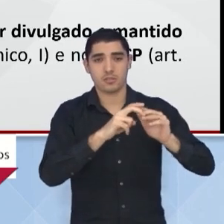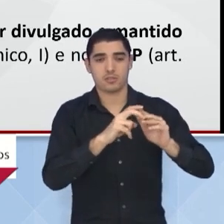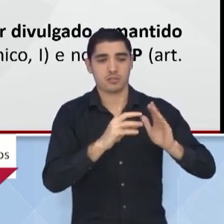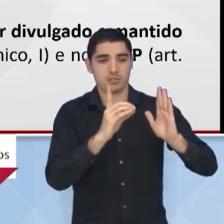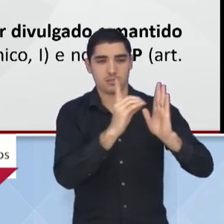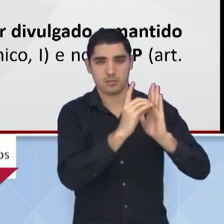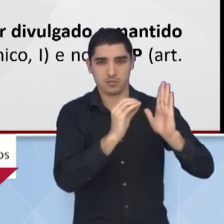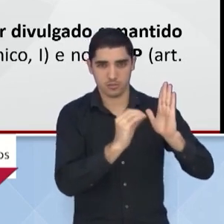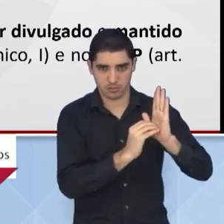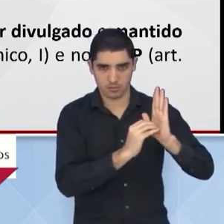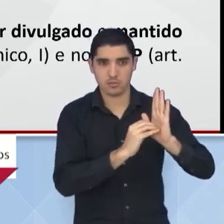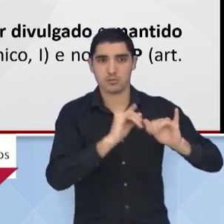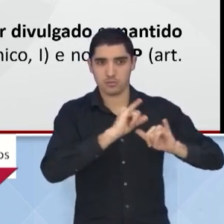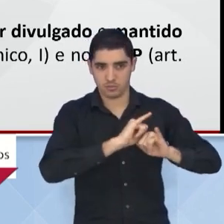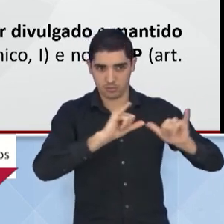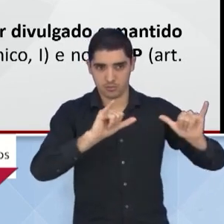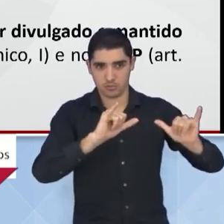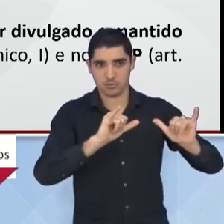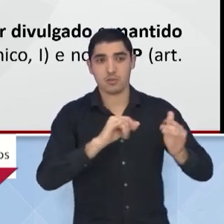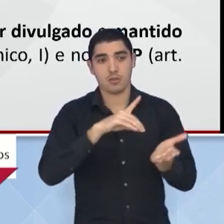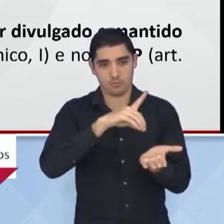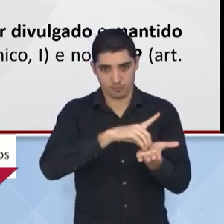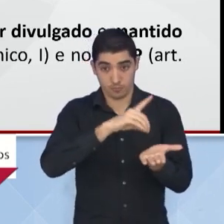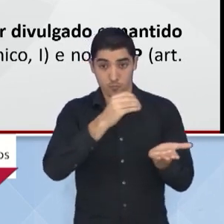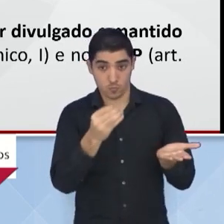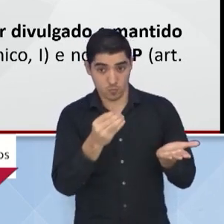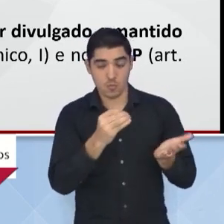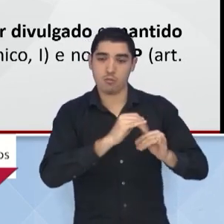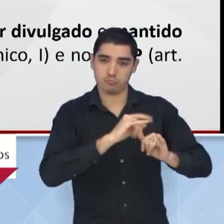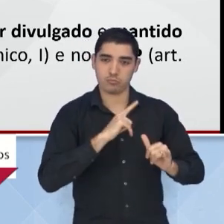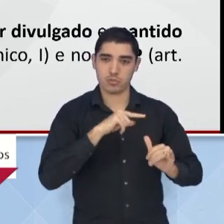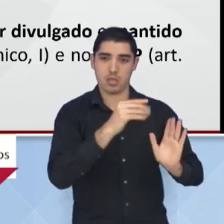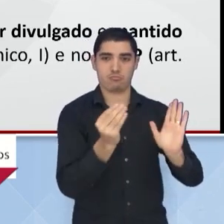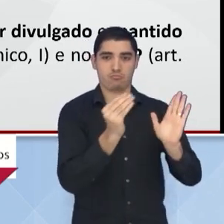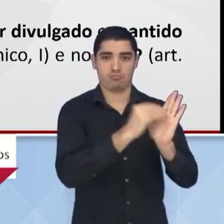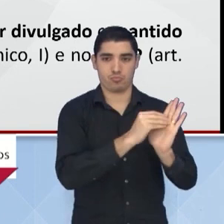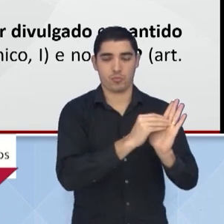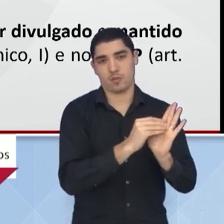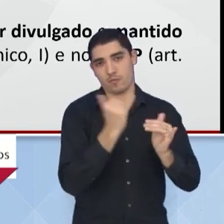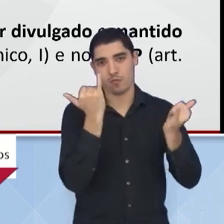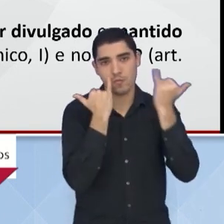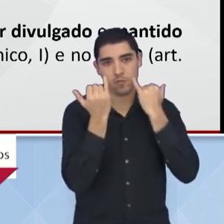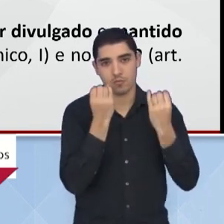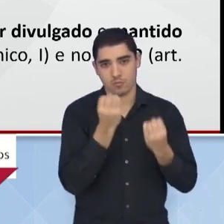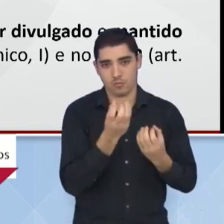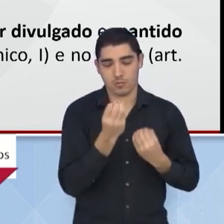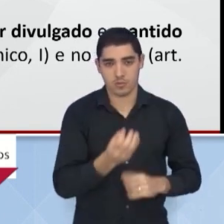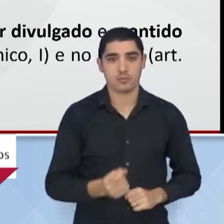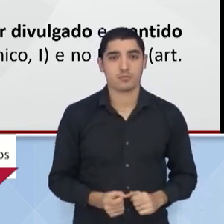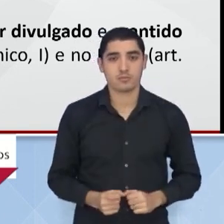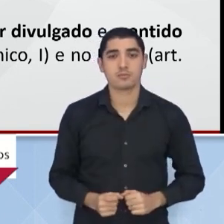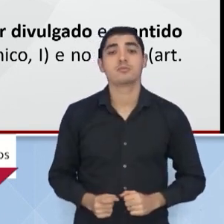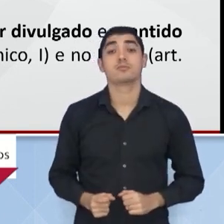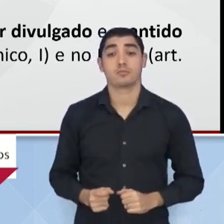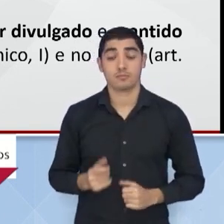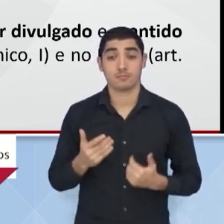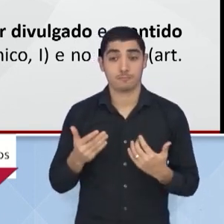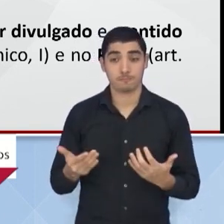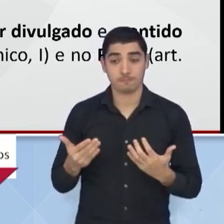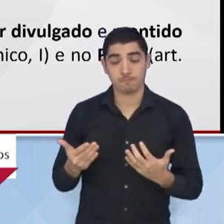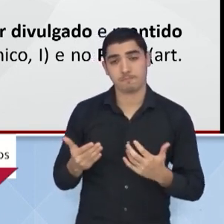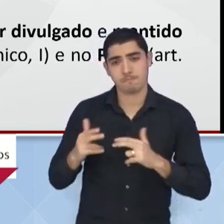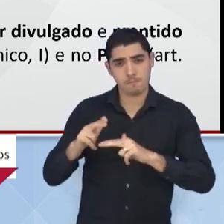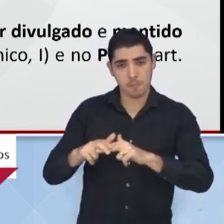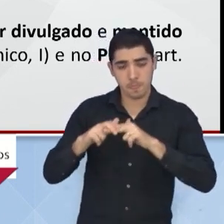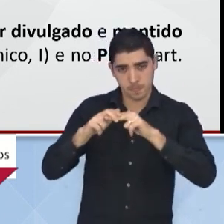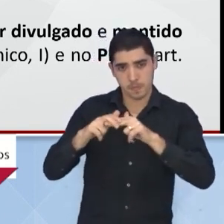né outras observações importantes do artigo 176 né Eh o o a população considerada é aquela